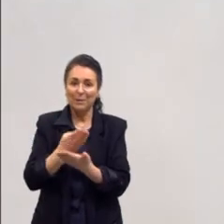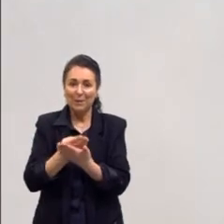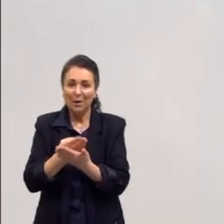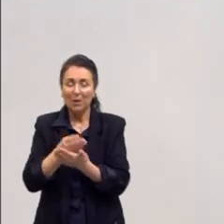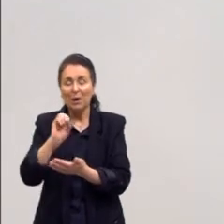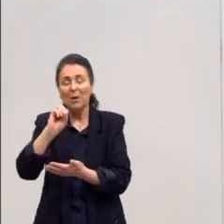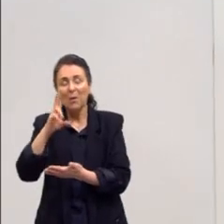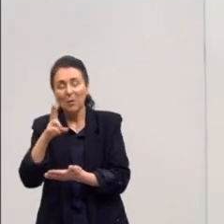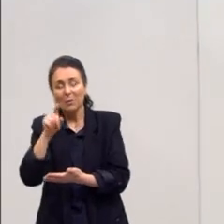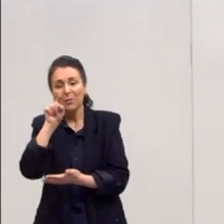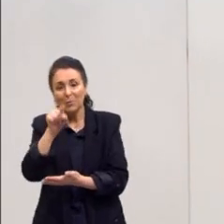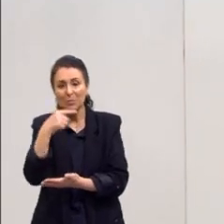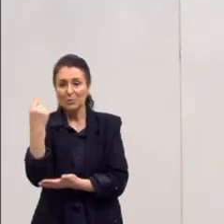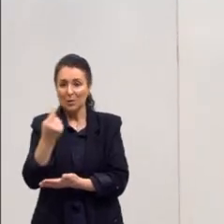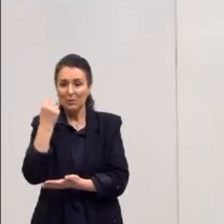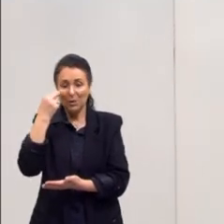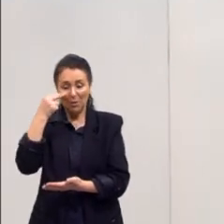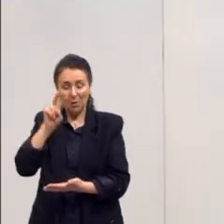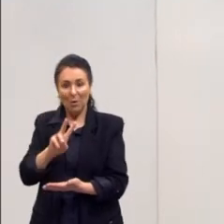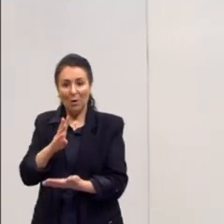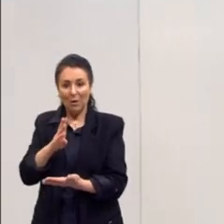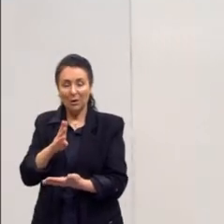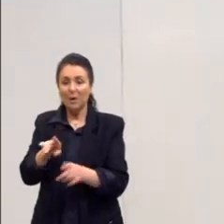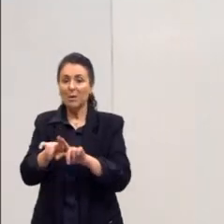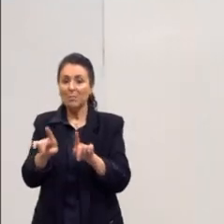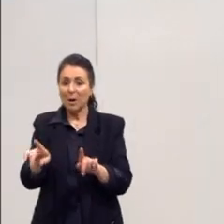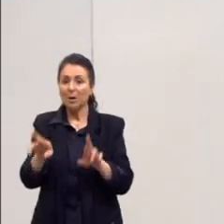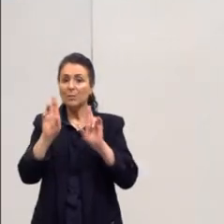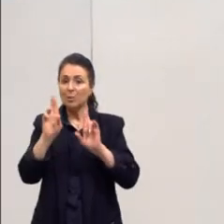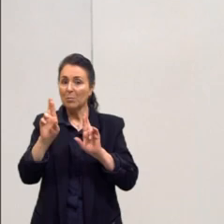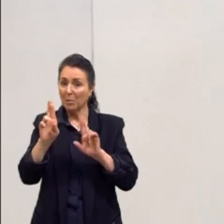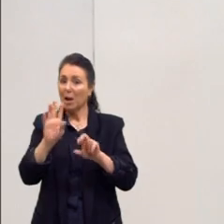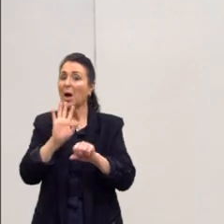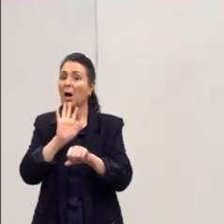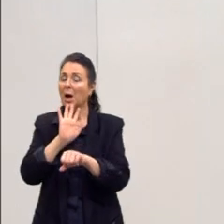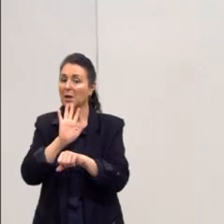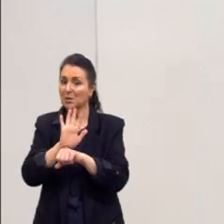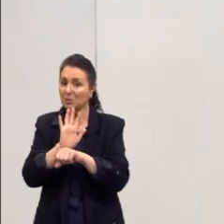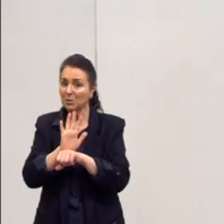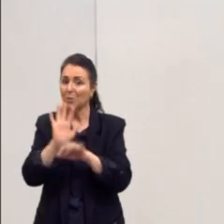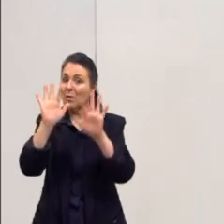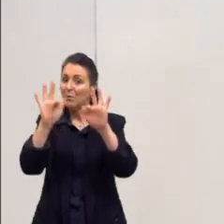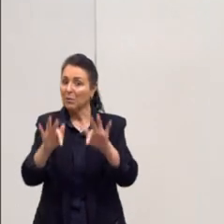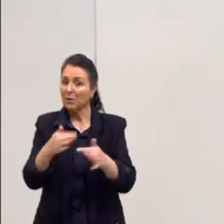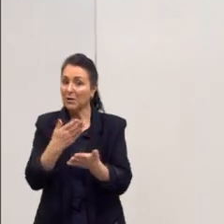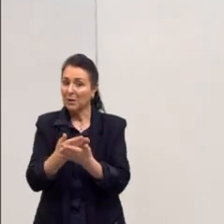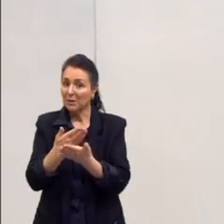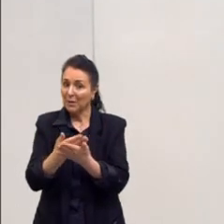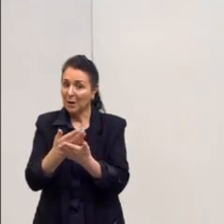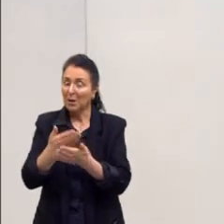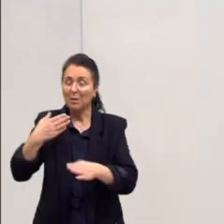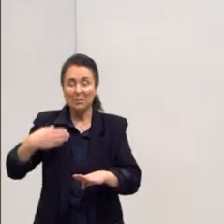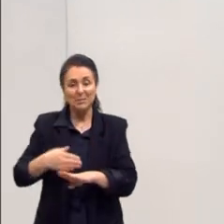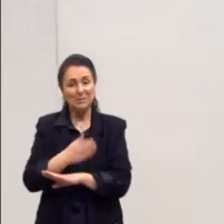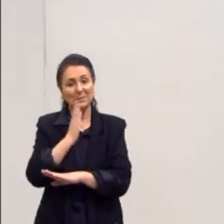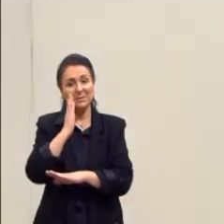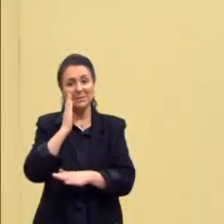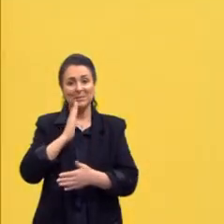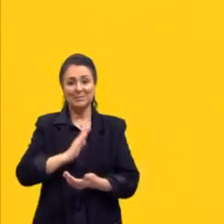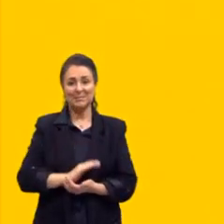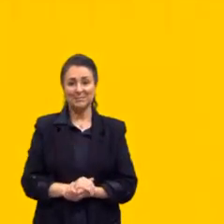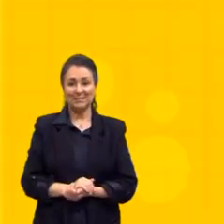tiver um tempinho dá uma olhadinha mas eu espero que ter ajudado você suas funções oxigenadas finalizamos na próxima aula e partiu